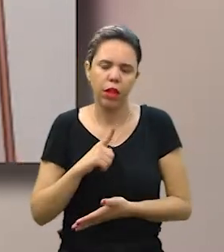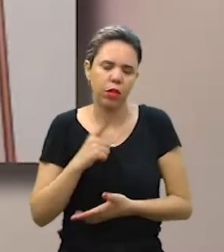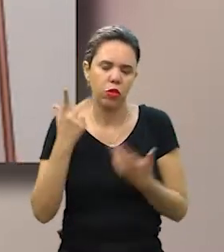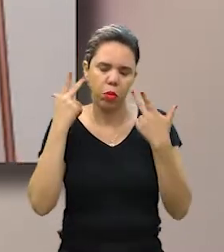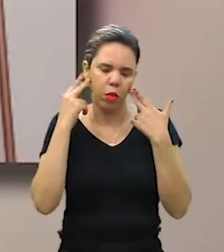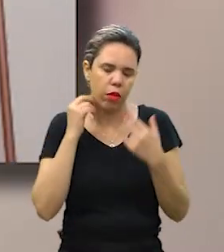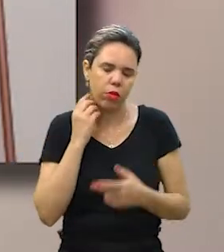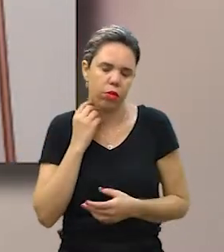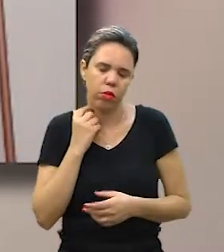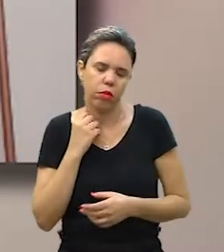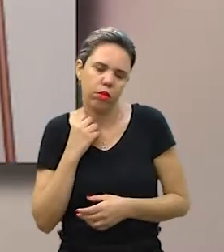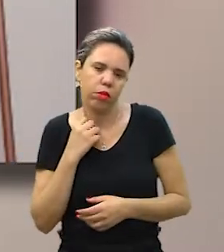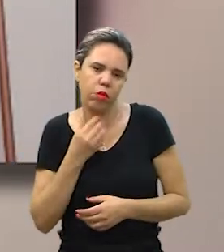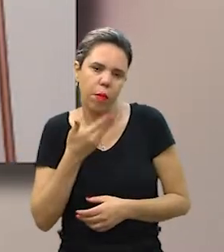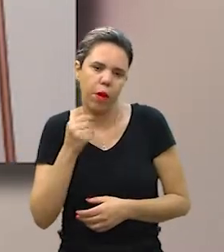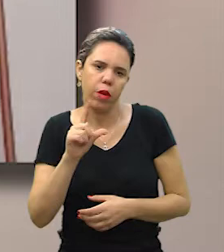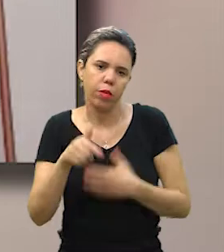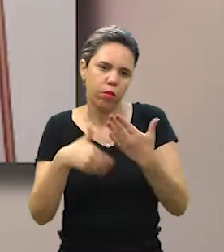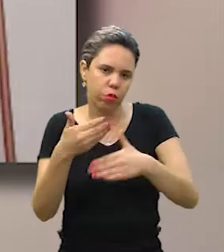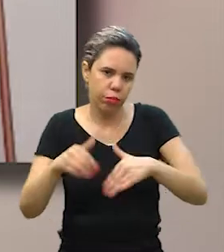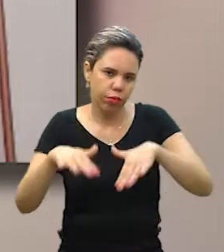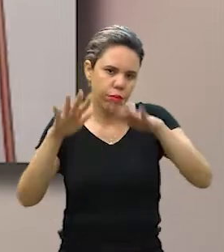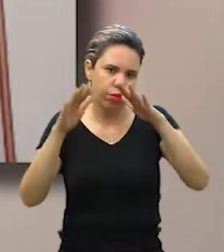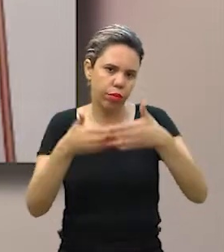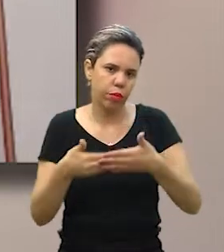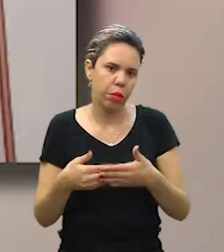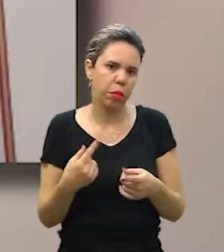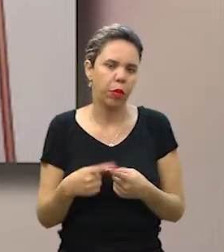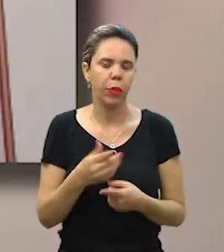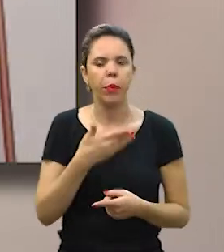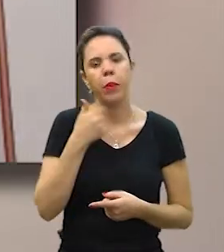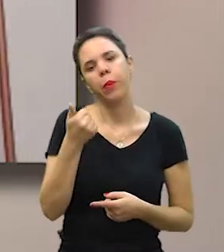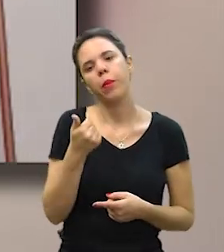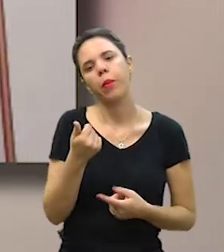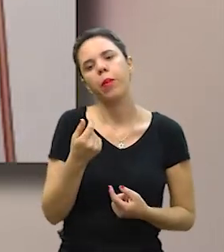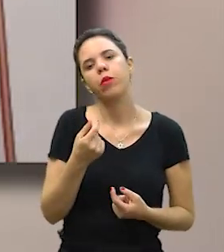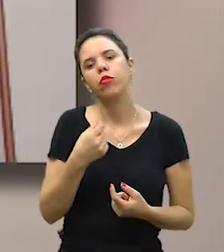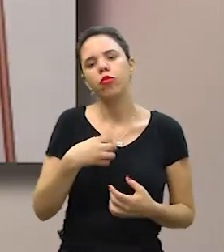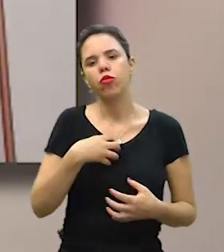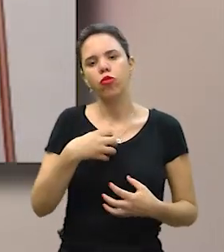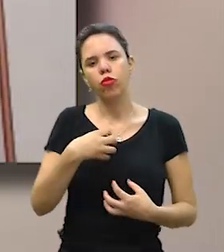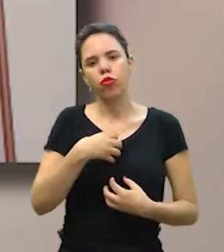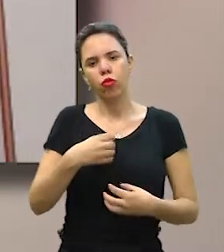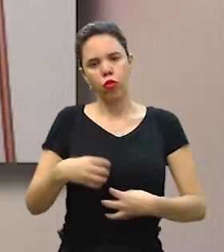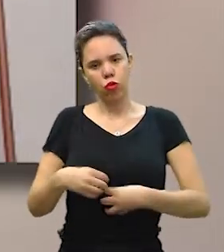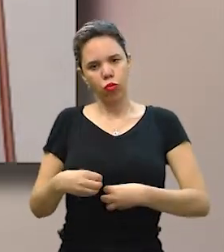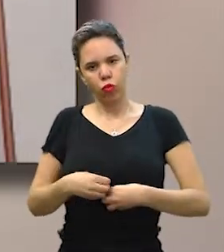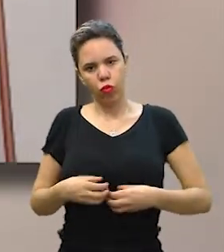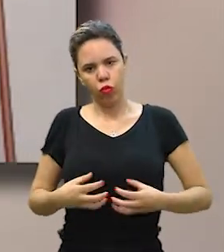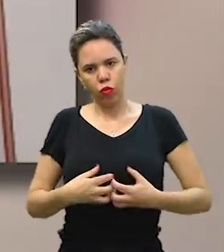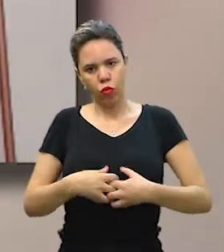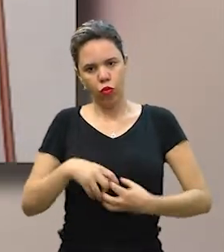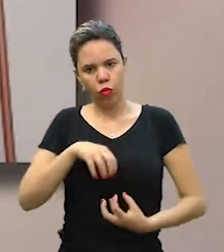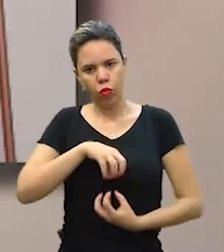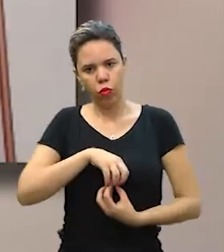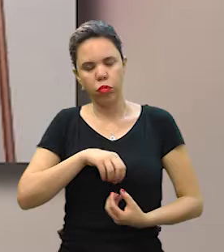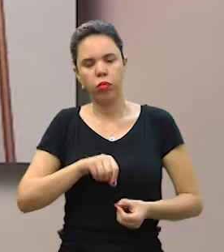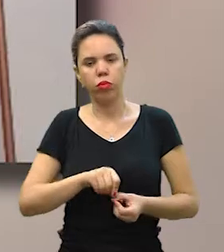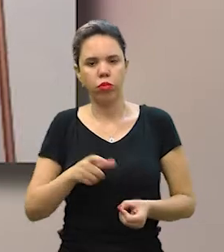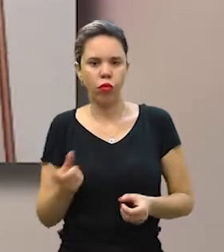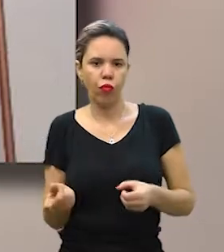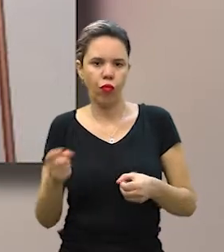bebês tem, vai melhorar com o crescimento, porque melhora a angulação ali do estômago com o esôfago, então